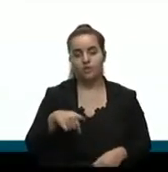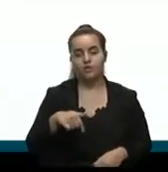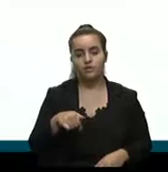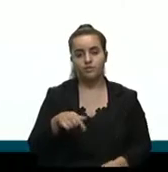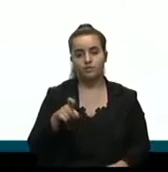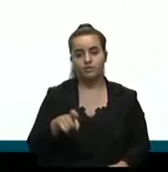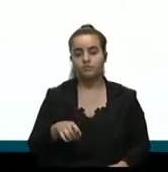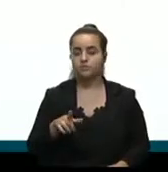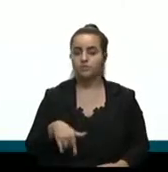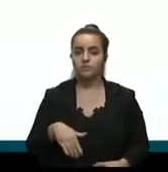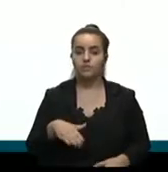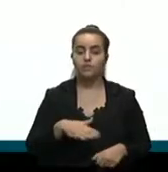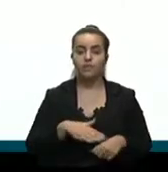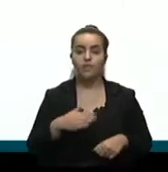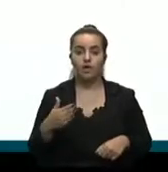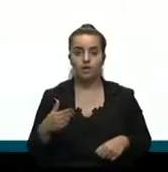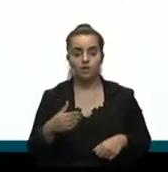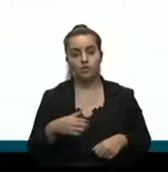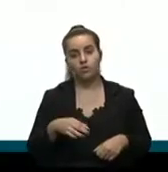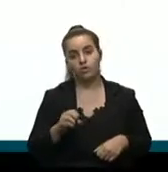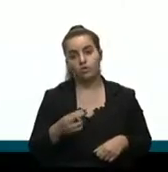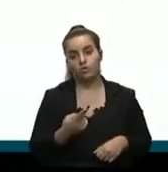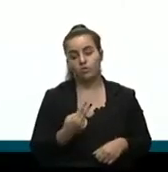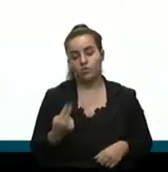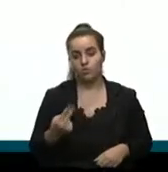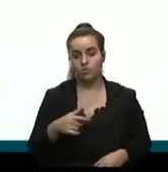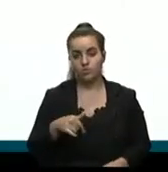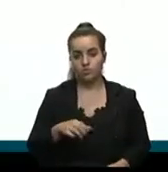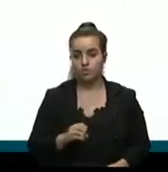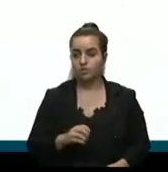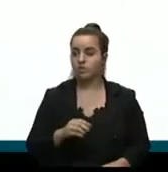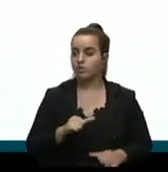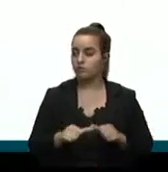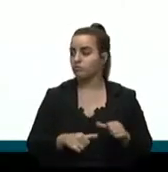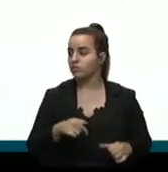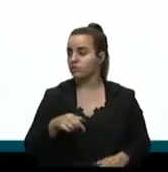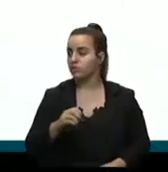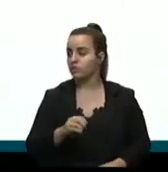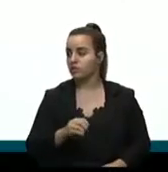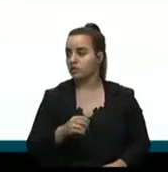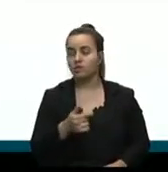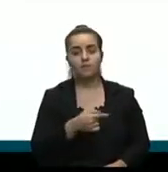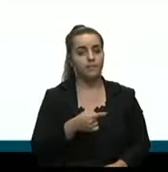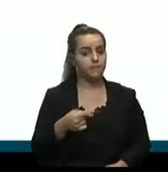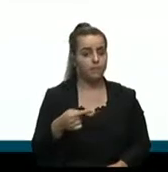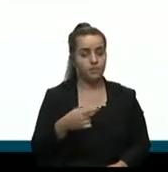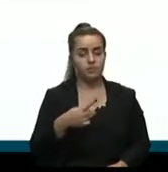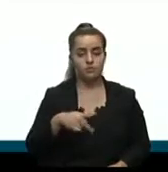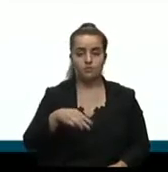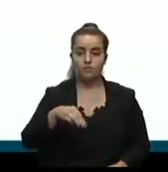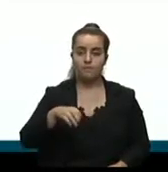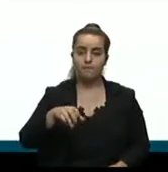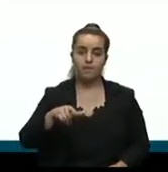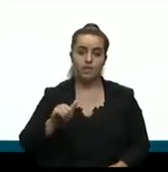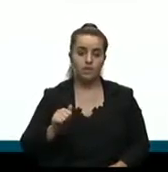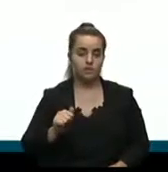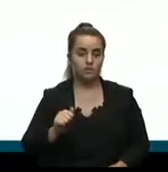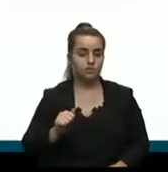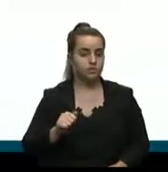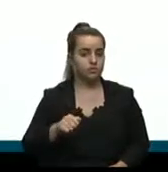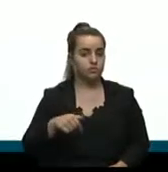maior ou igual a 70, então por isso nós vamos transformar o 70 em z. 70 menos a média do conjunto de dados,